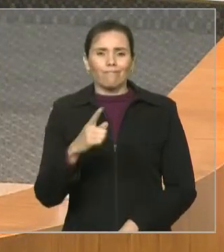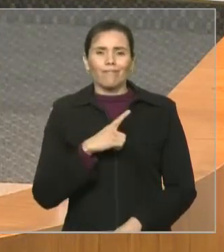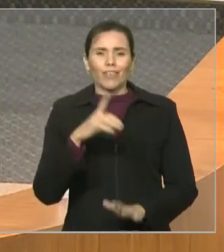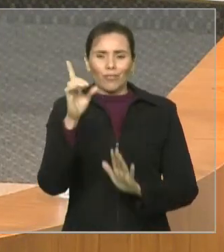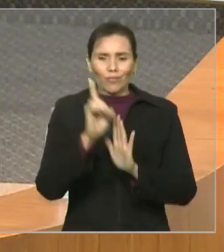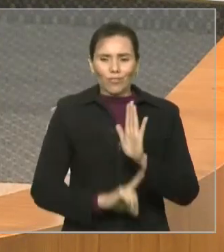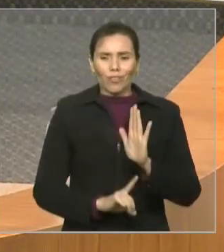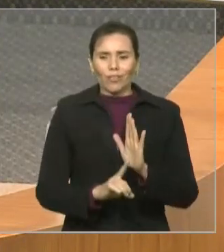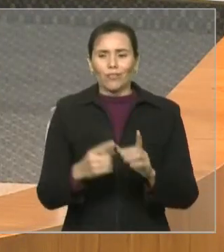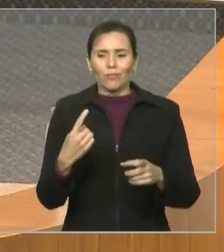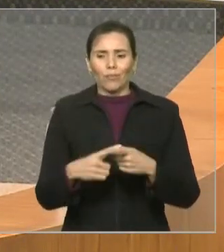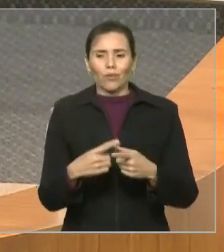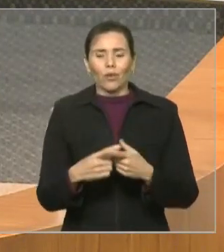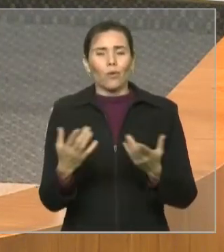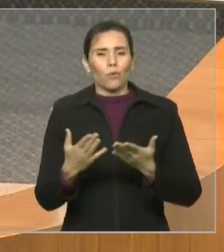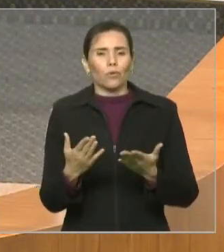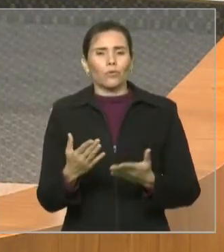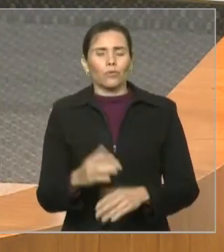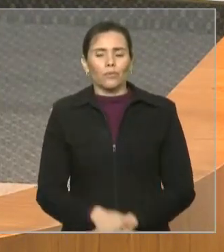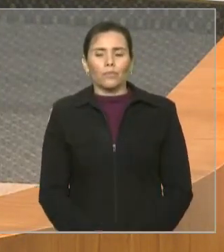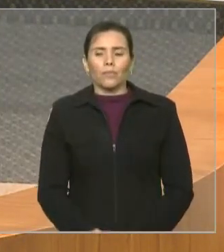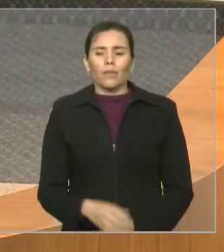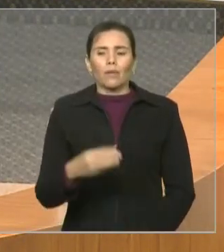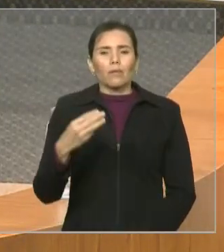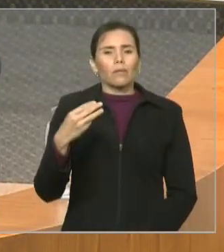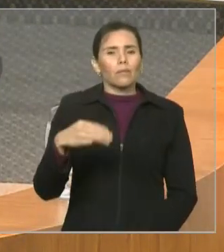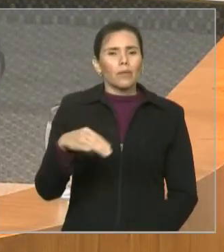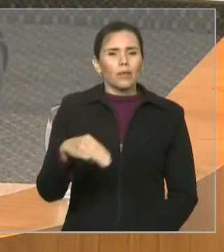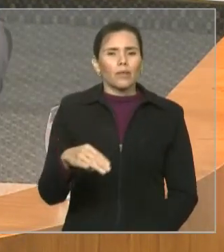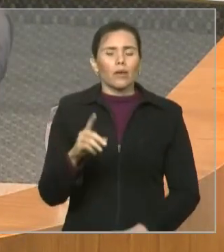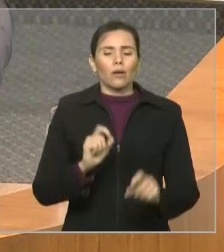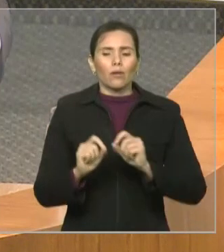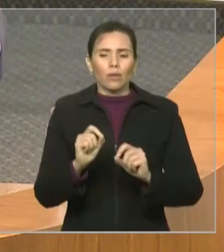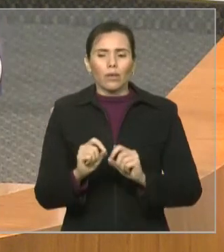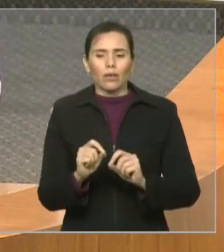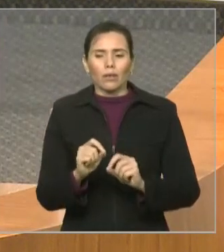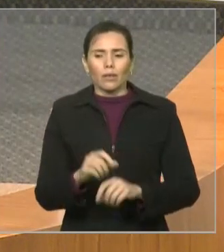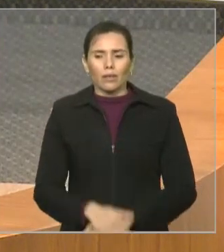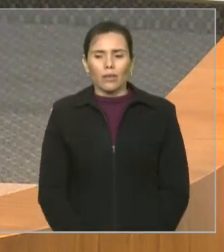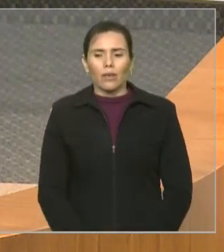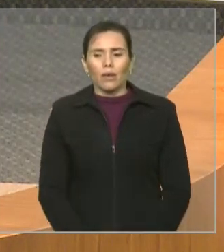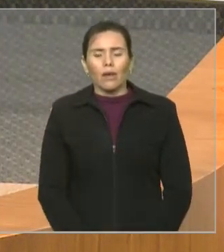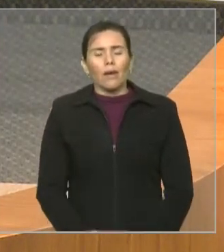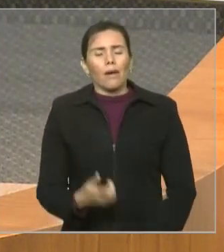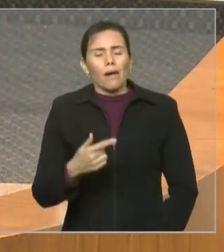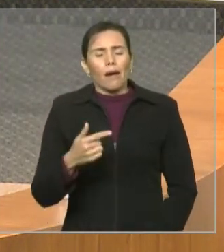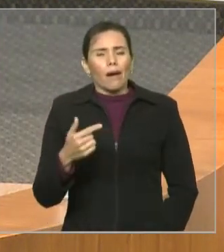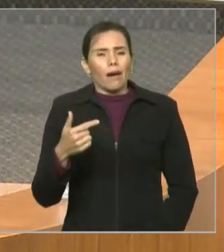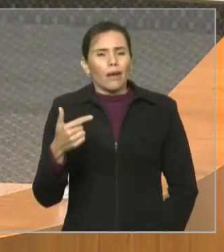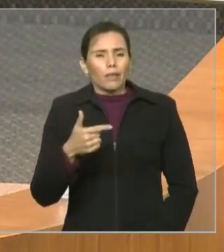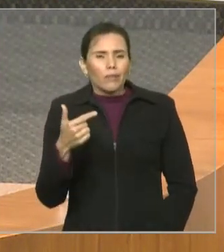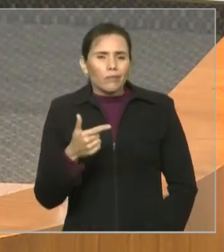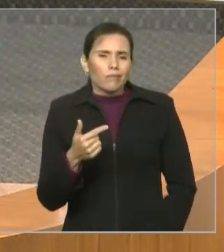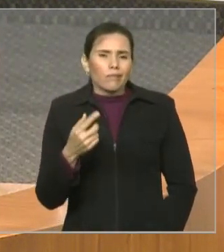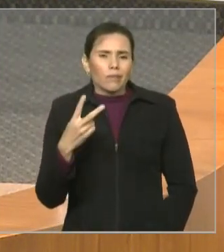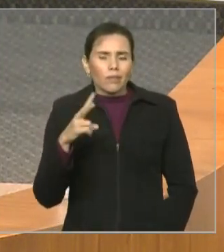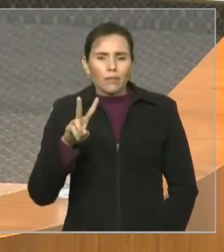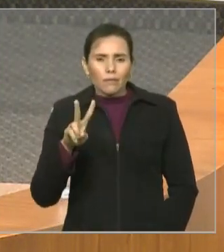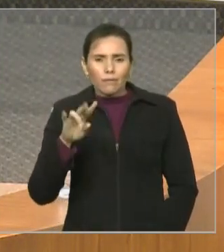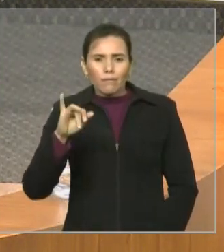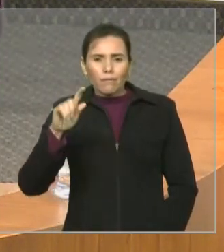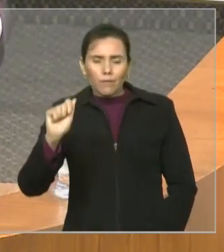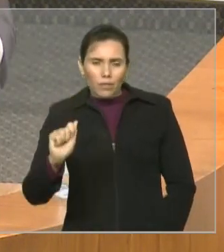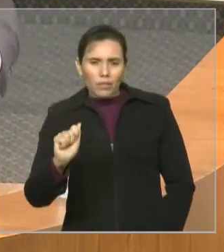da identidade, hoje o Maranhão tem um dos menores custos para emissão da segunda via. Ao invés de ter que emitir a segunda